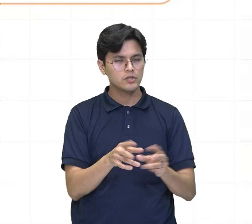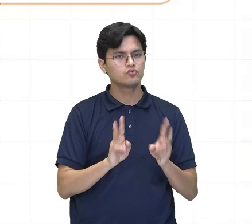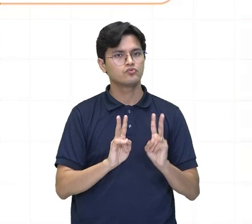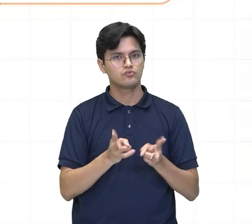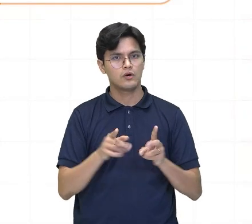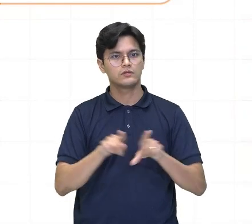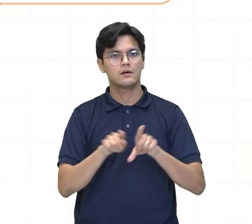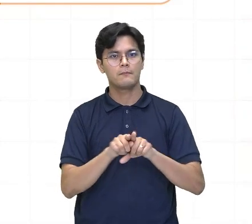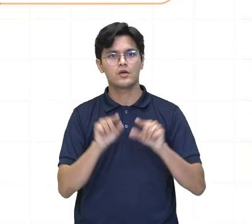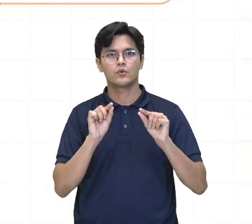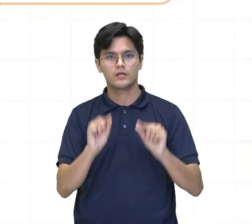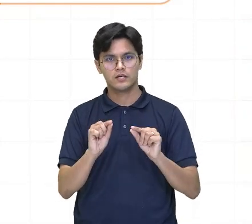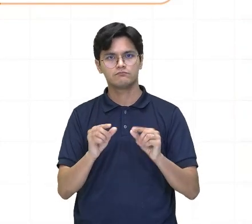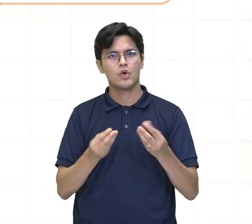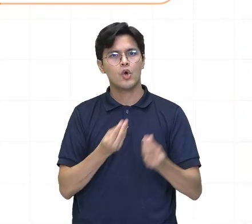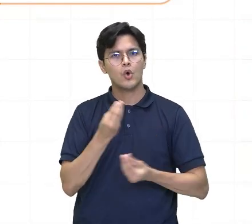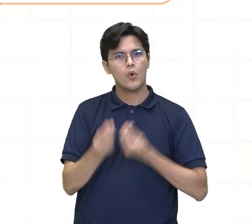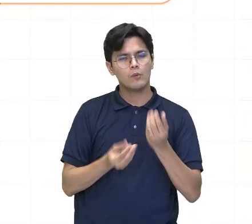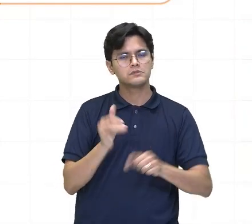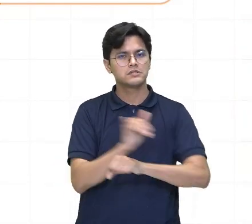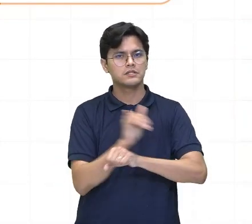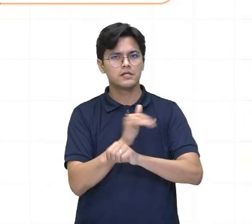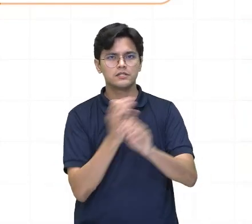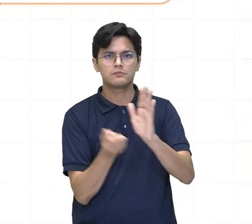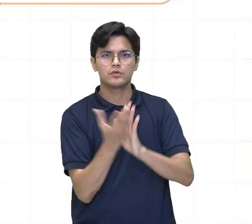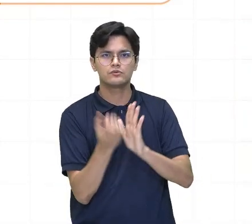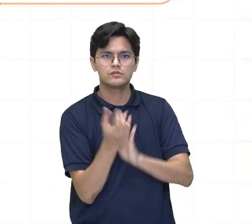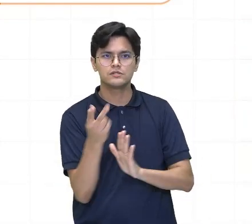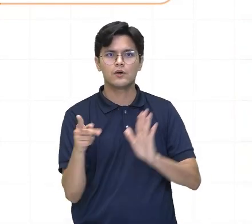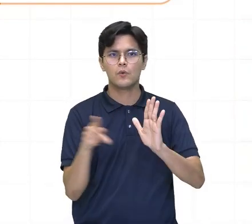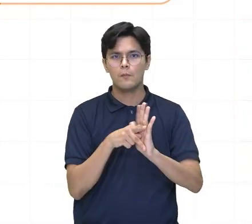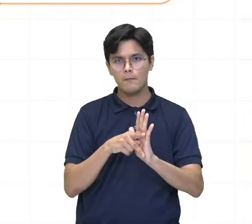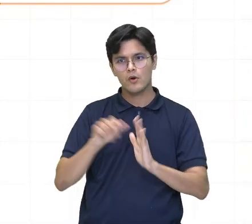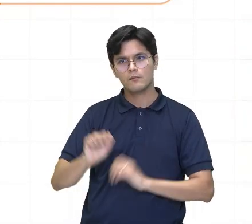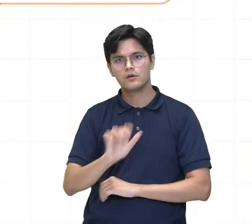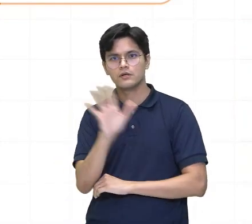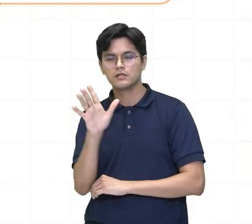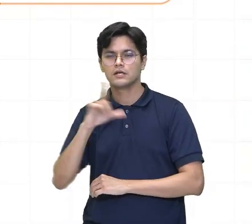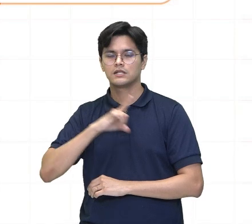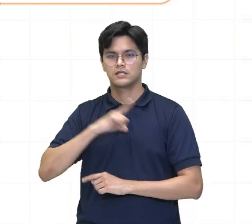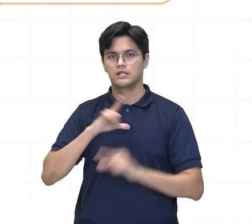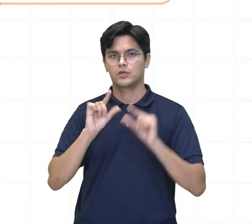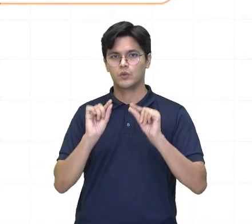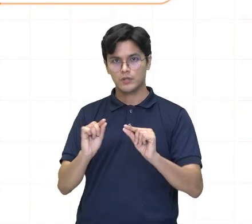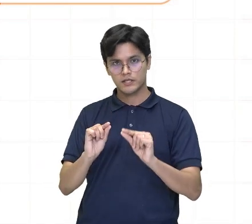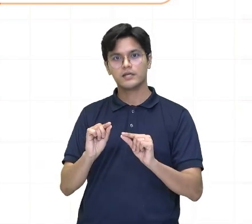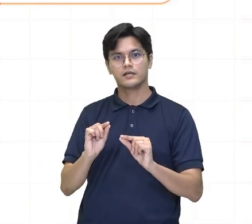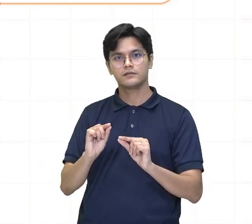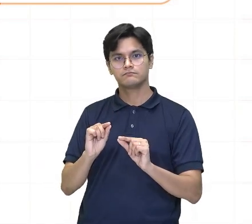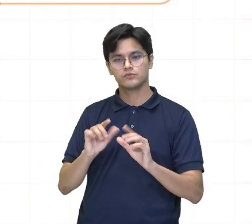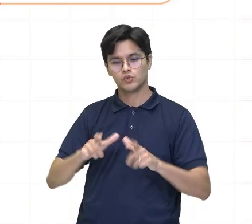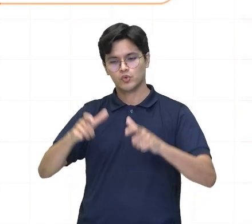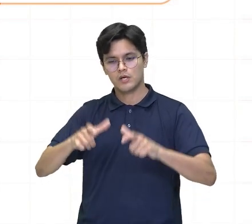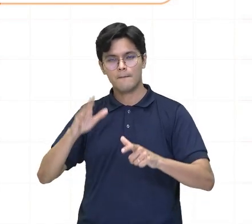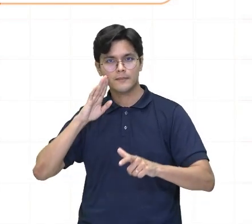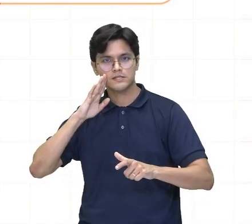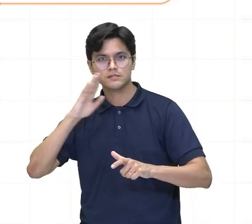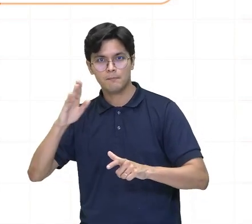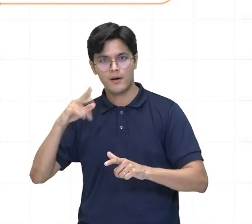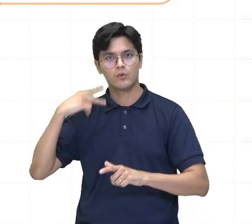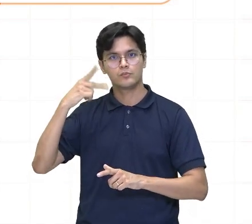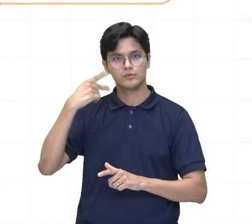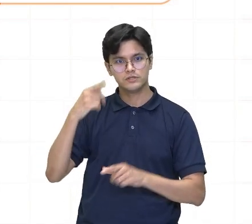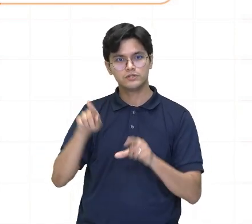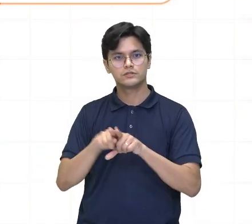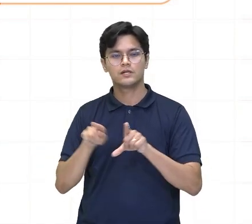só. Esse modo de produção asiático, nós temos a centralização política, a base econômica que vai ser